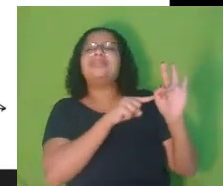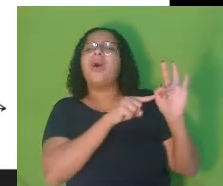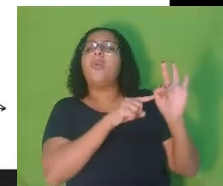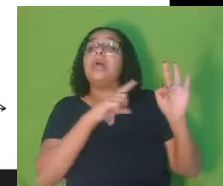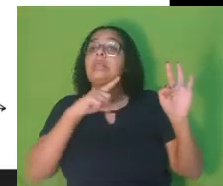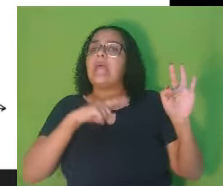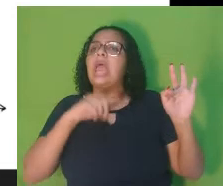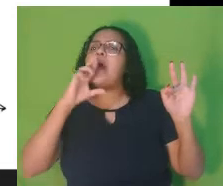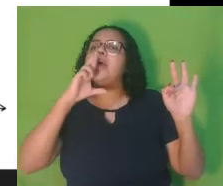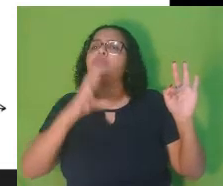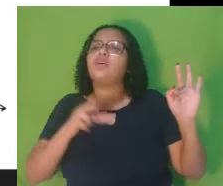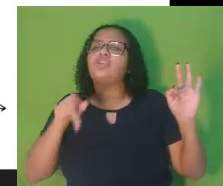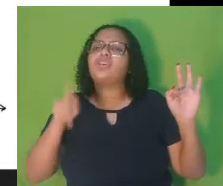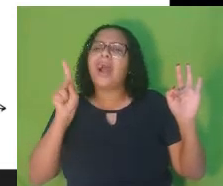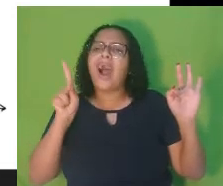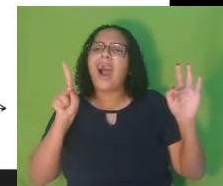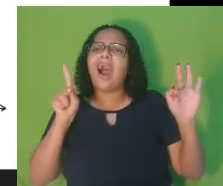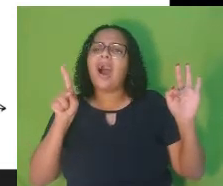vale k?